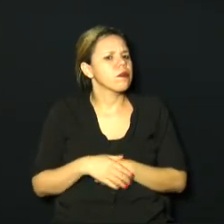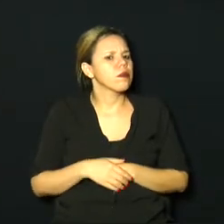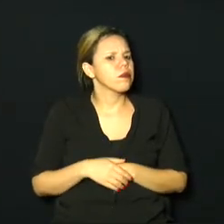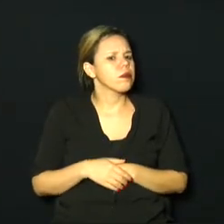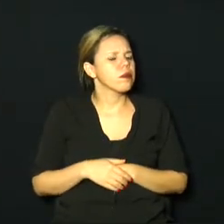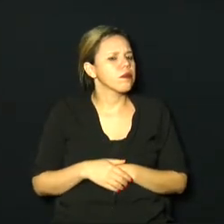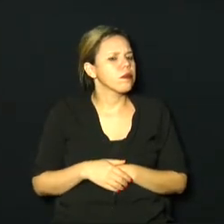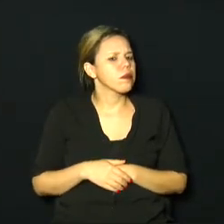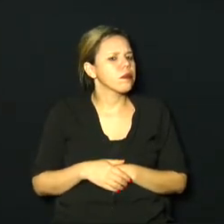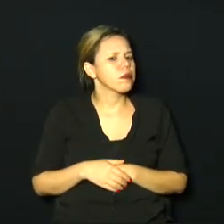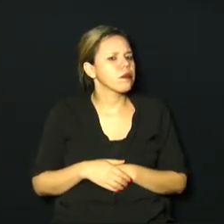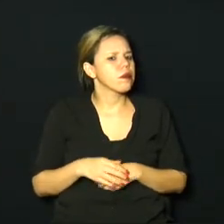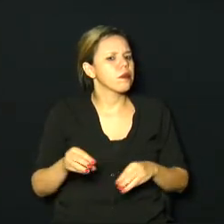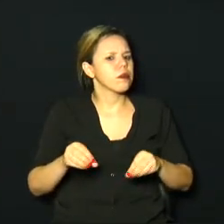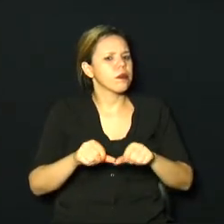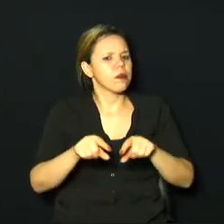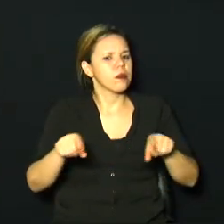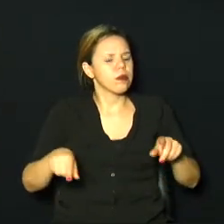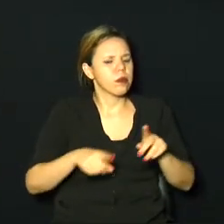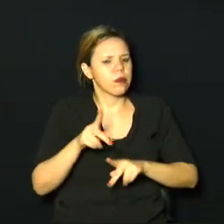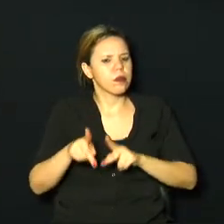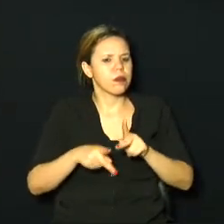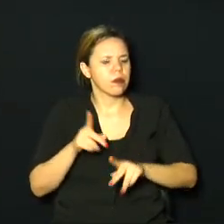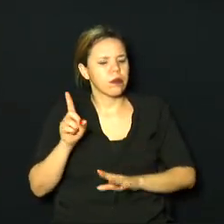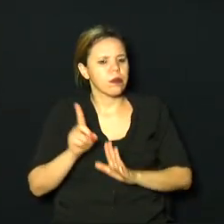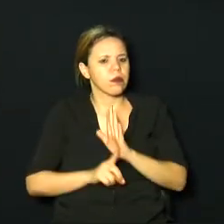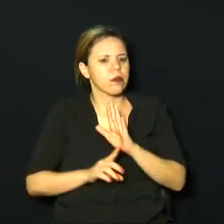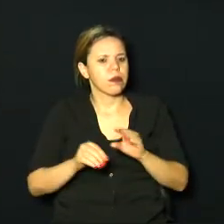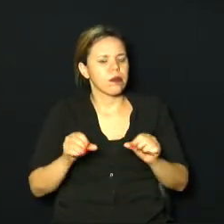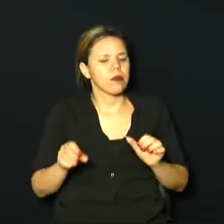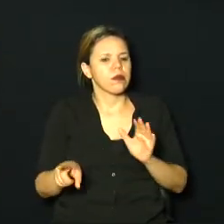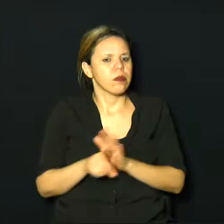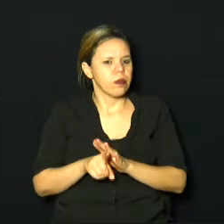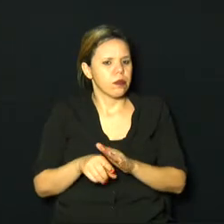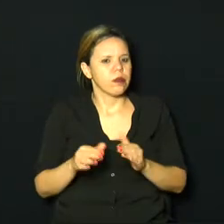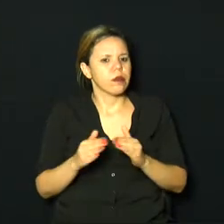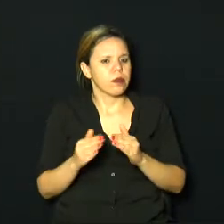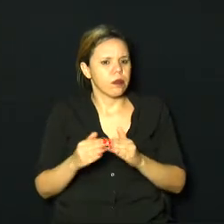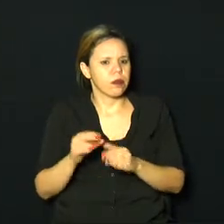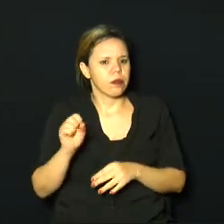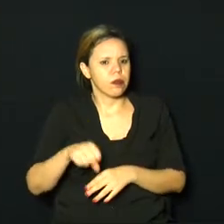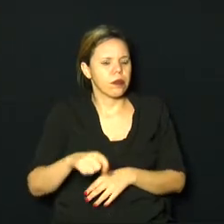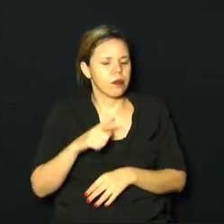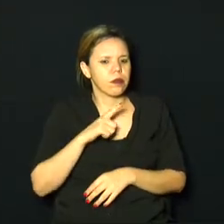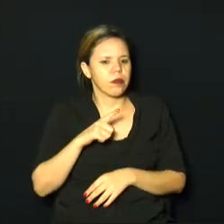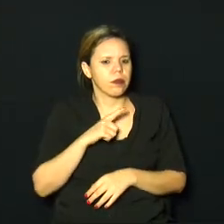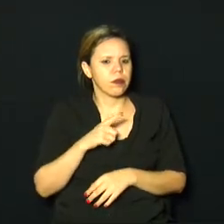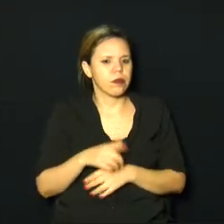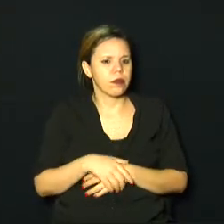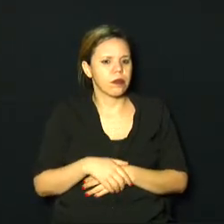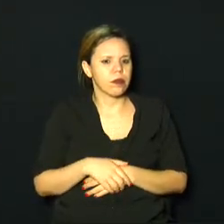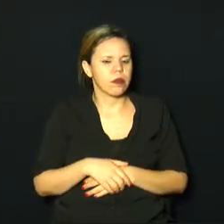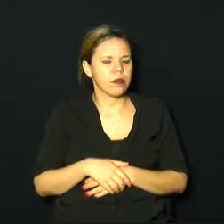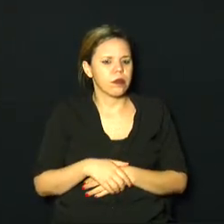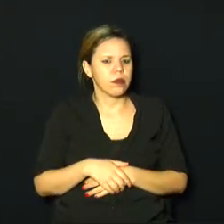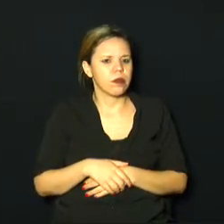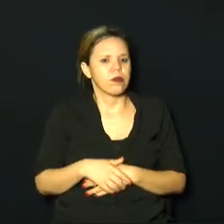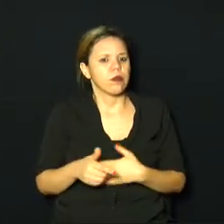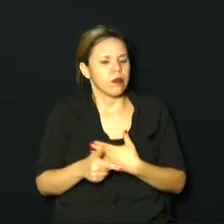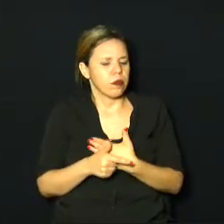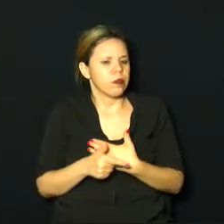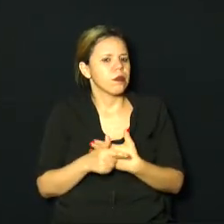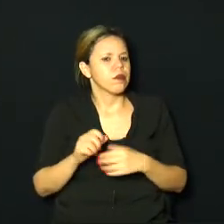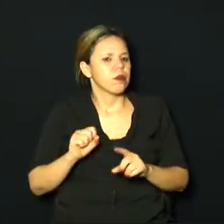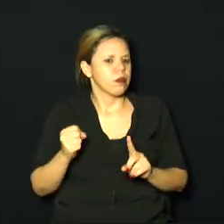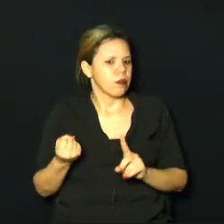Toda a terra, toda pessoa tem direito à propriedade? Sim, tem direito à propriedade. Mas a propriedade, ela tem que ter uma função